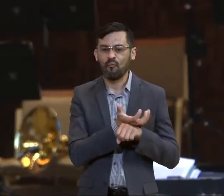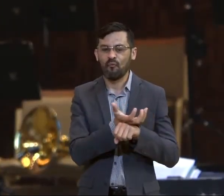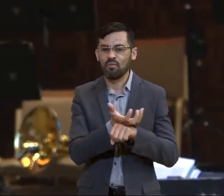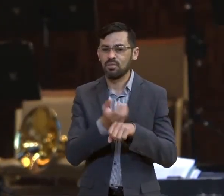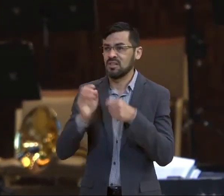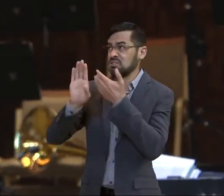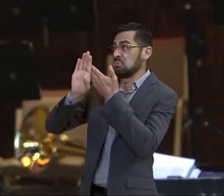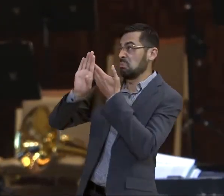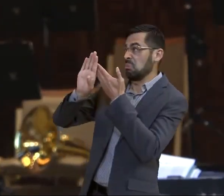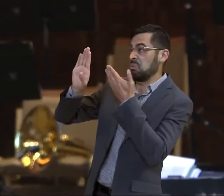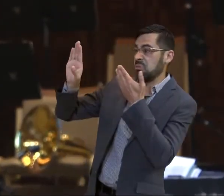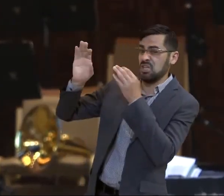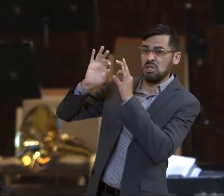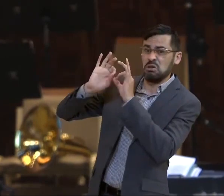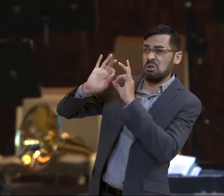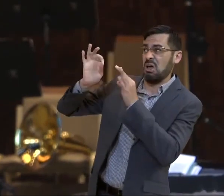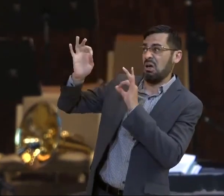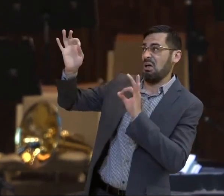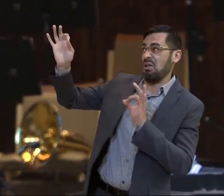distante.